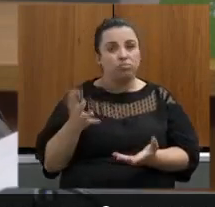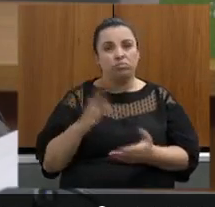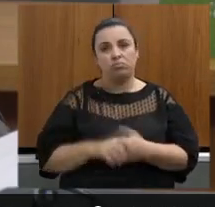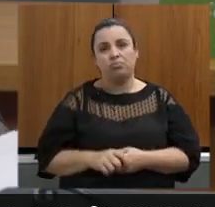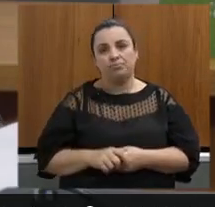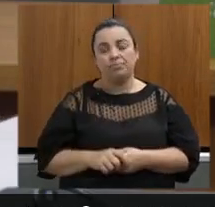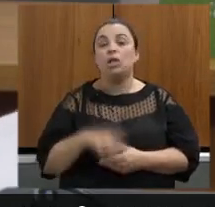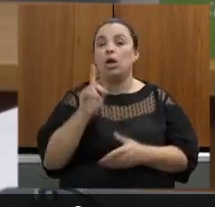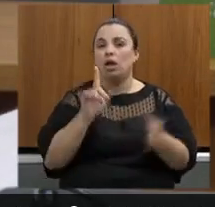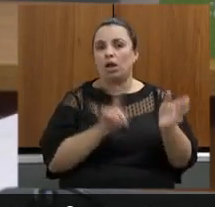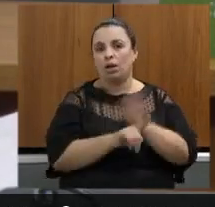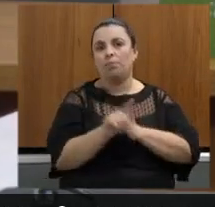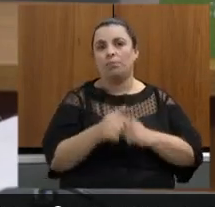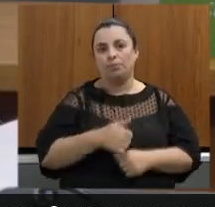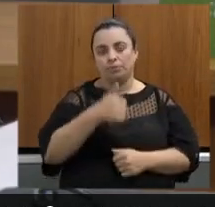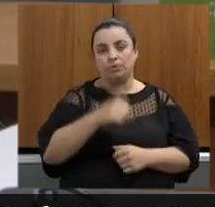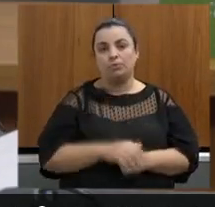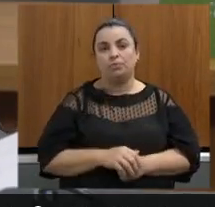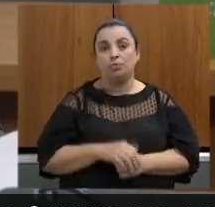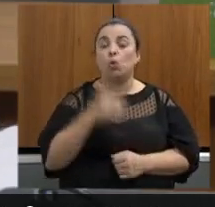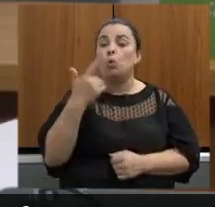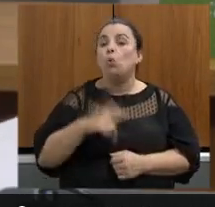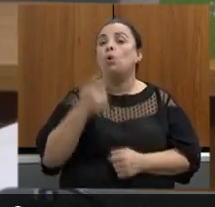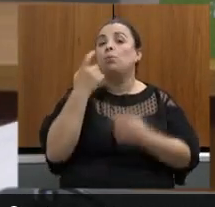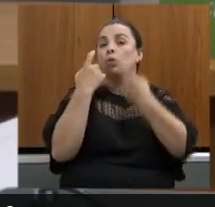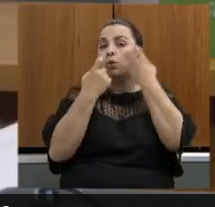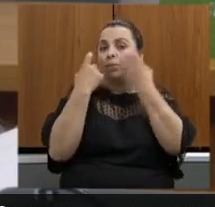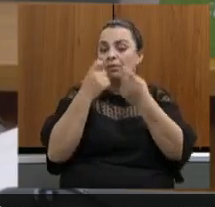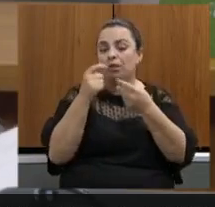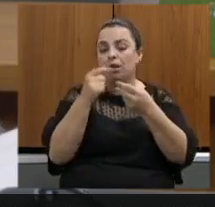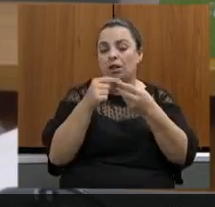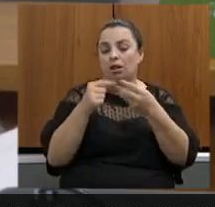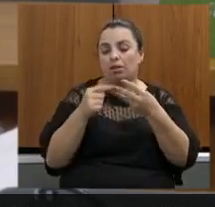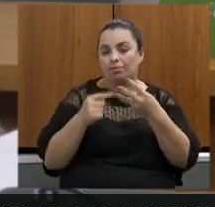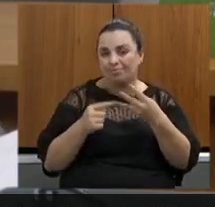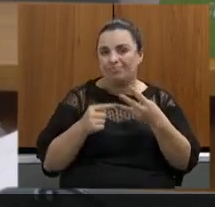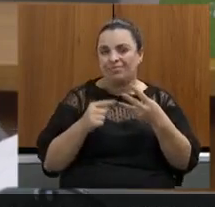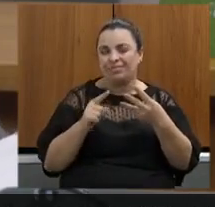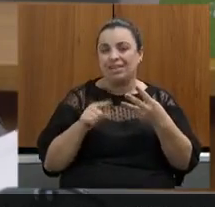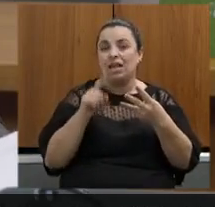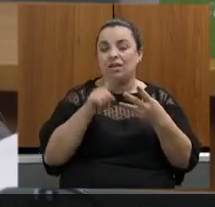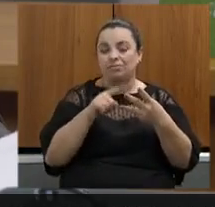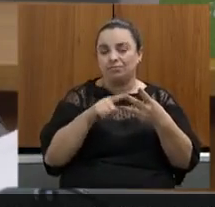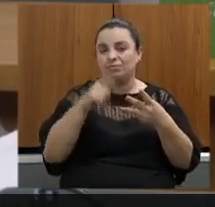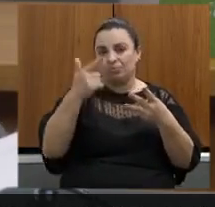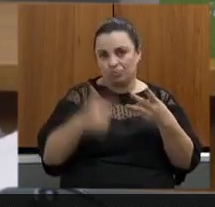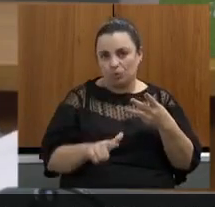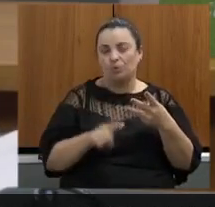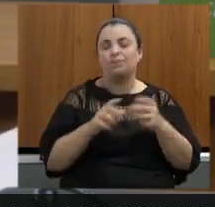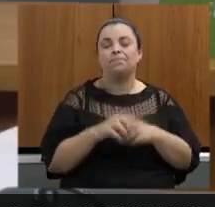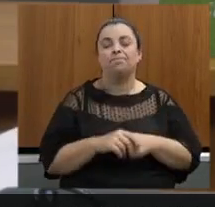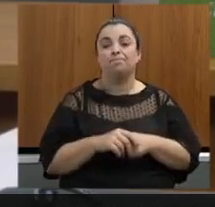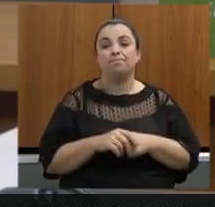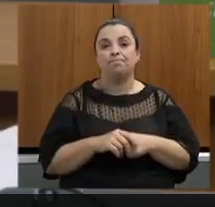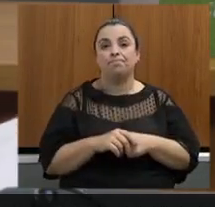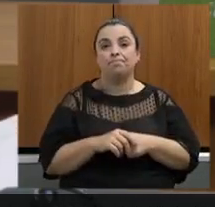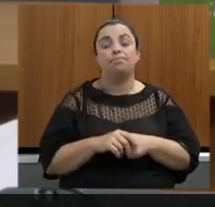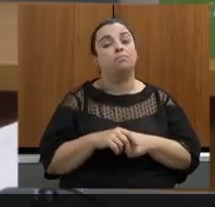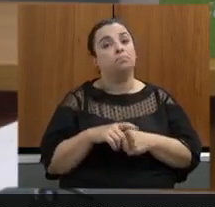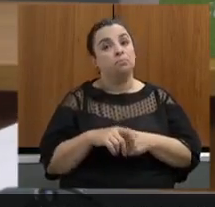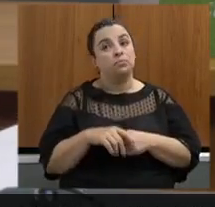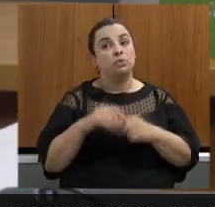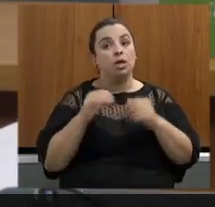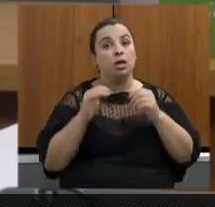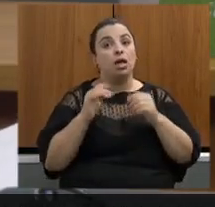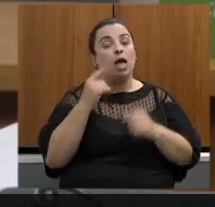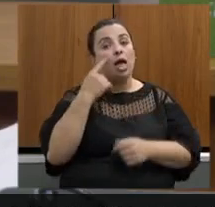uma outra preocupação são... Apenas que eu falei aqui é só outra preocupação Presidente considerando a decisão monocrática